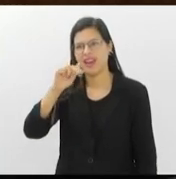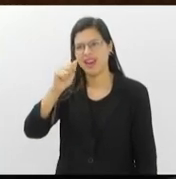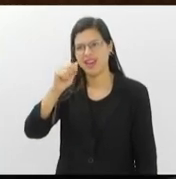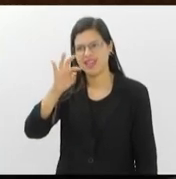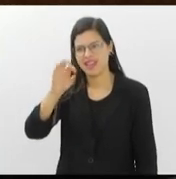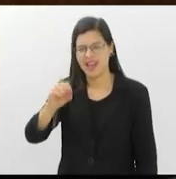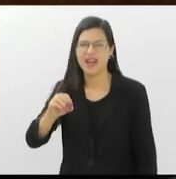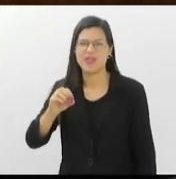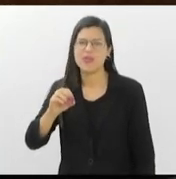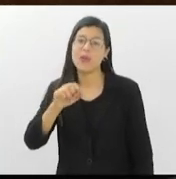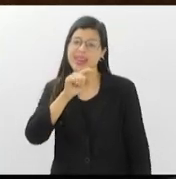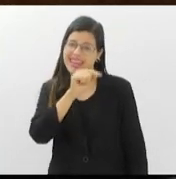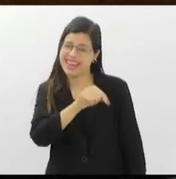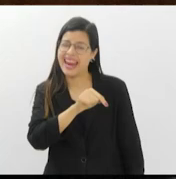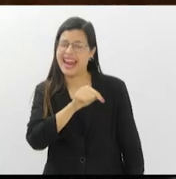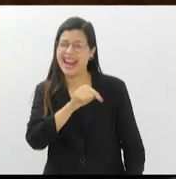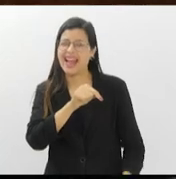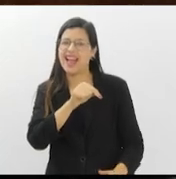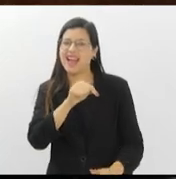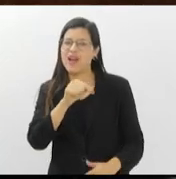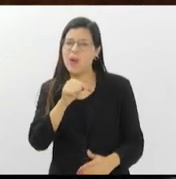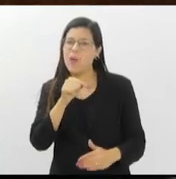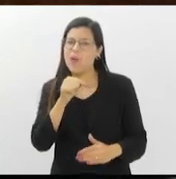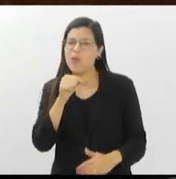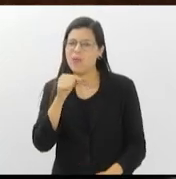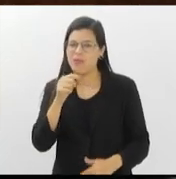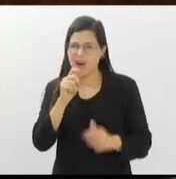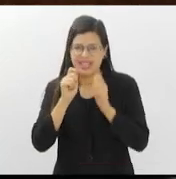Vinícius Cozzolino. Muito obrigado, senhora presidente.